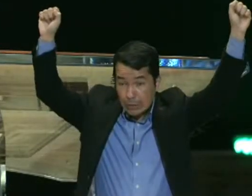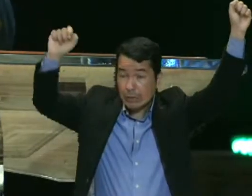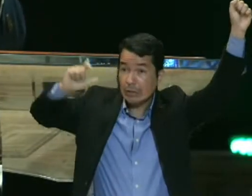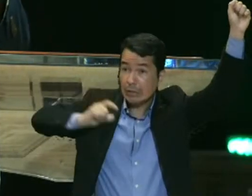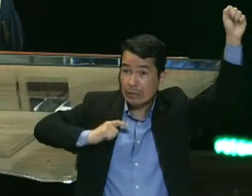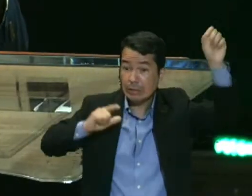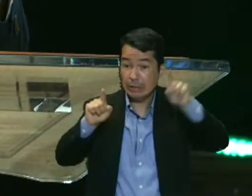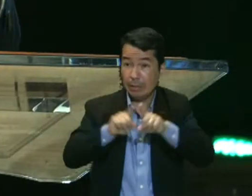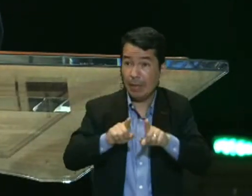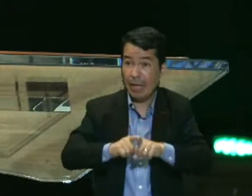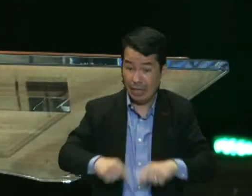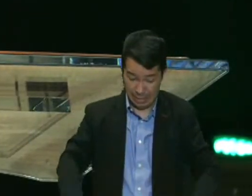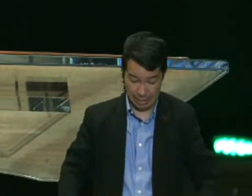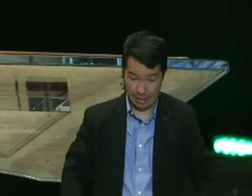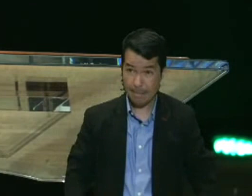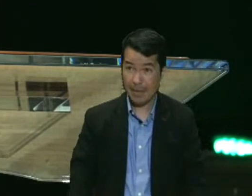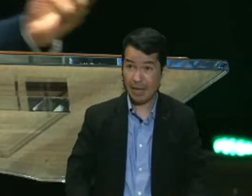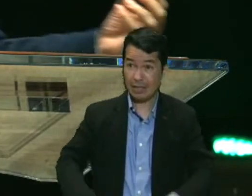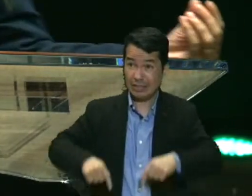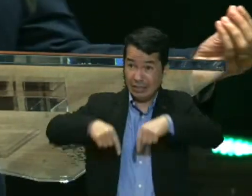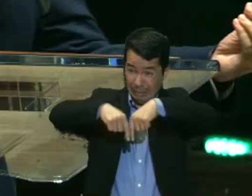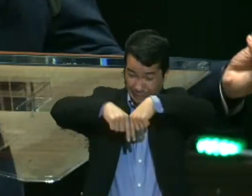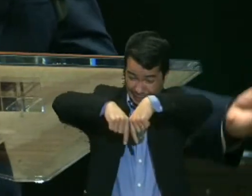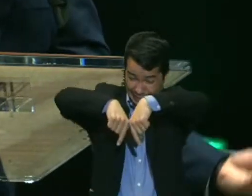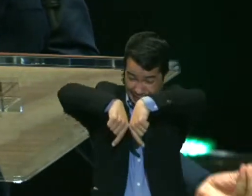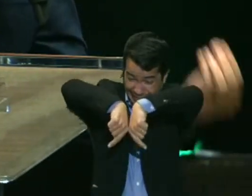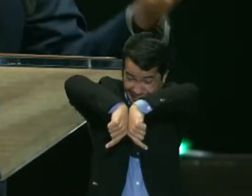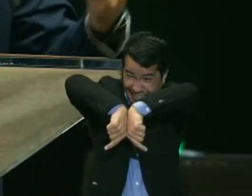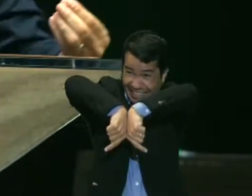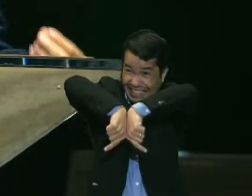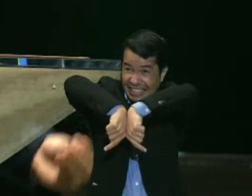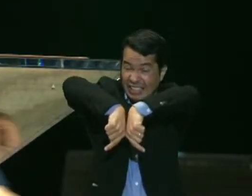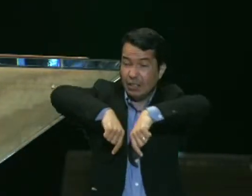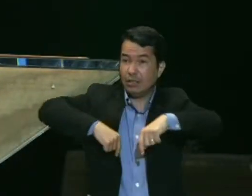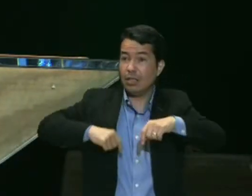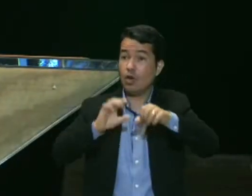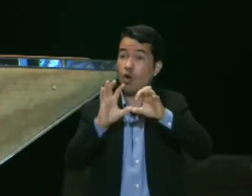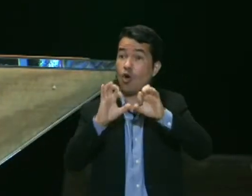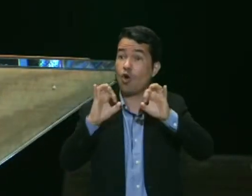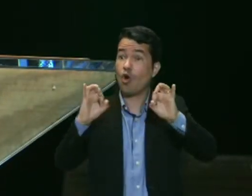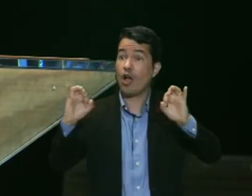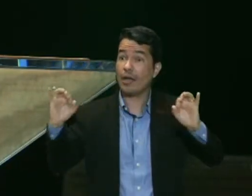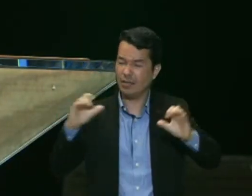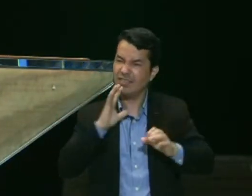as pernas até esticar as virilhas e prendiam com correntes.